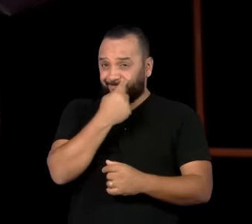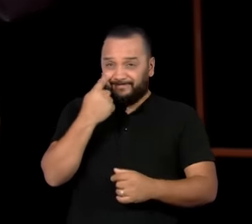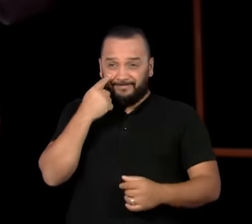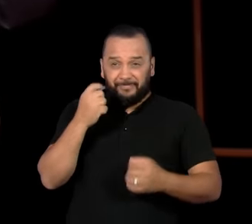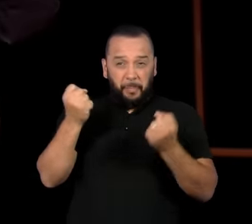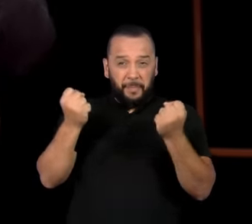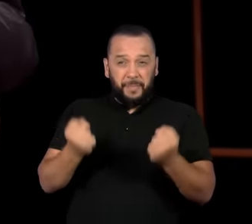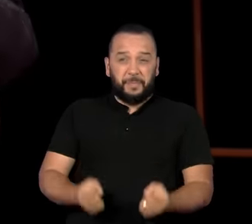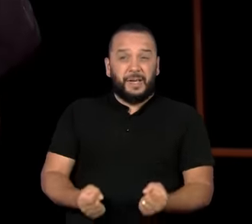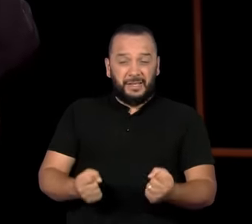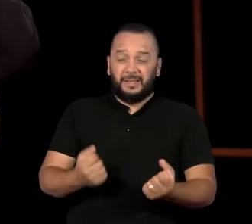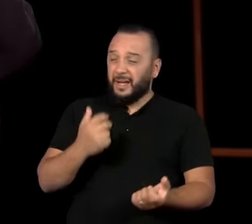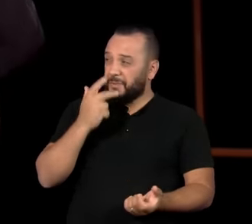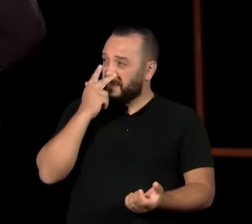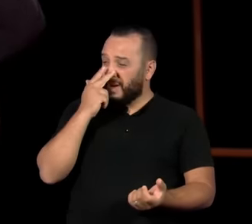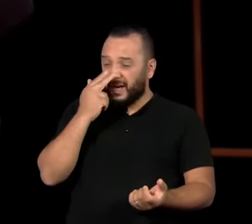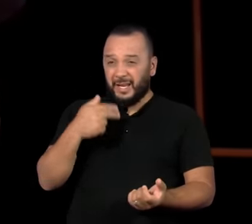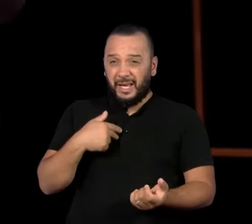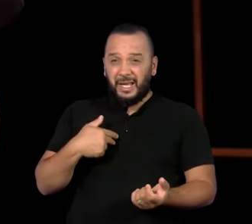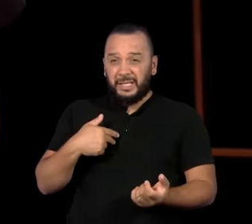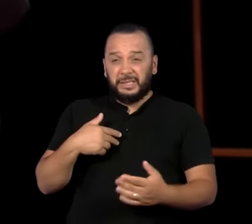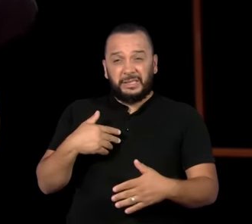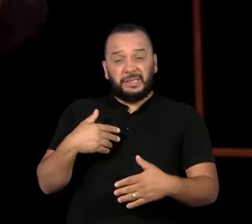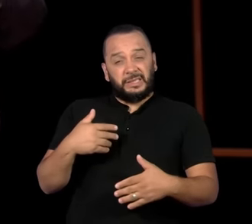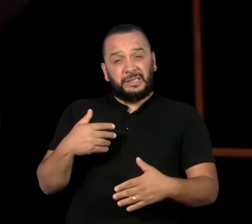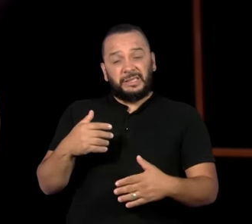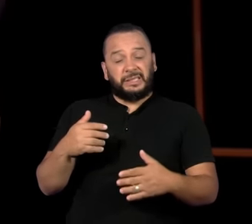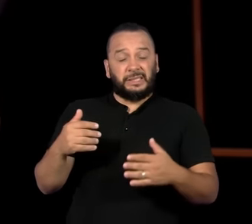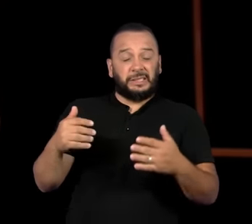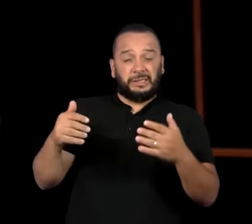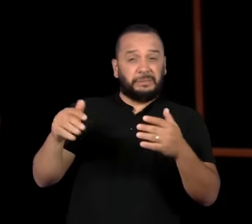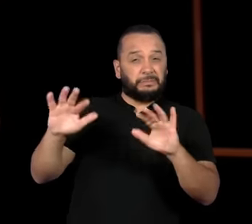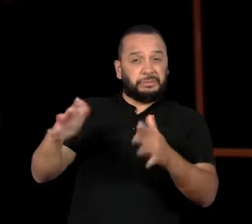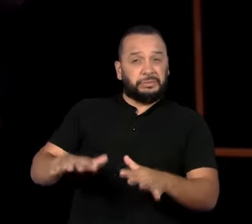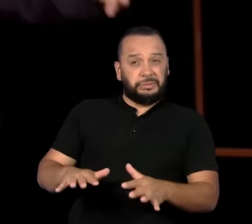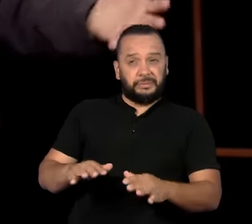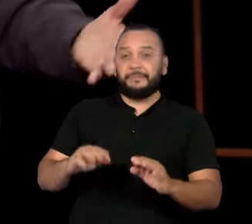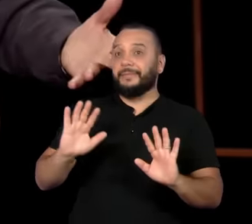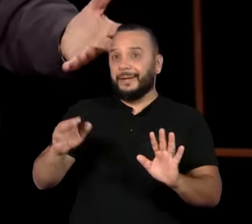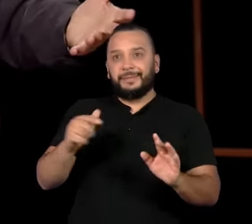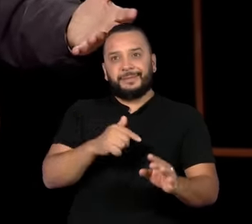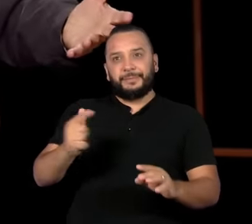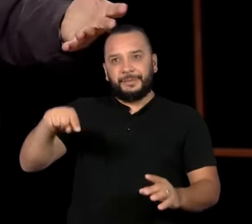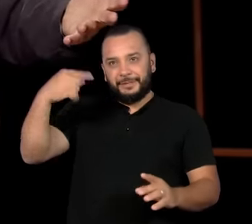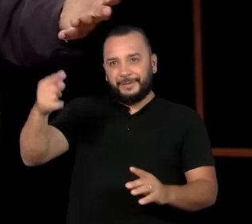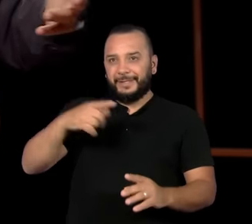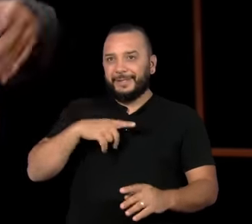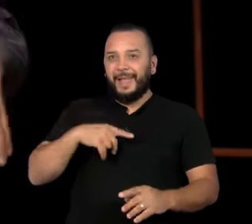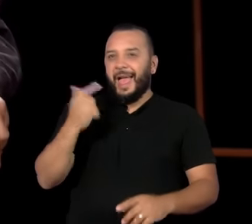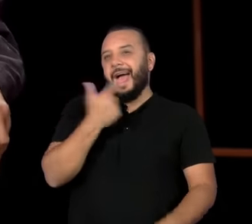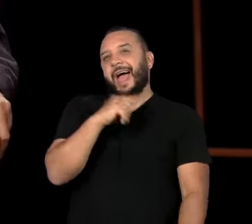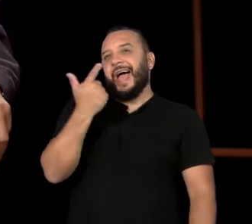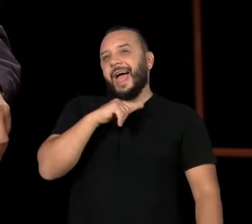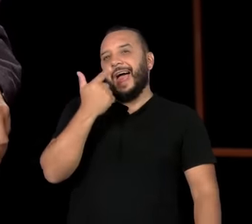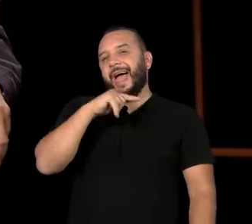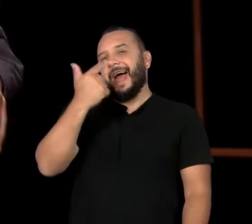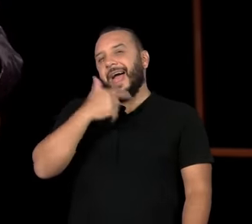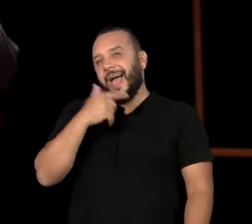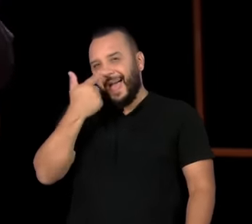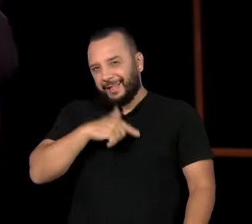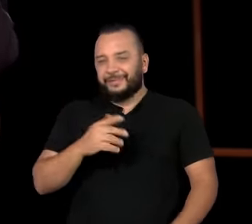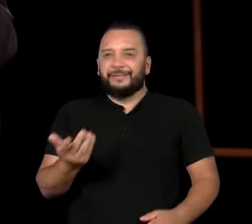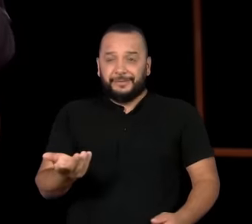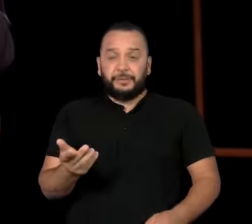uma tragédia. Mas a semana que vem você vai ver uma comédia que é para cair da cadeira de rir, entendeu? Então as coisas